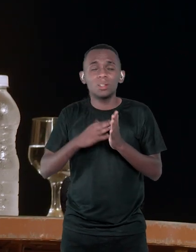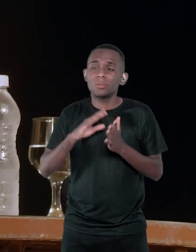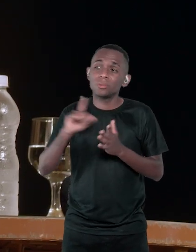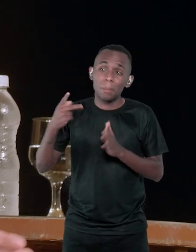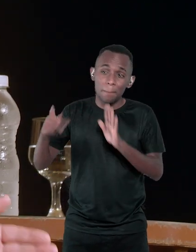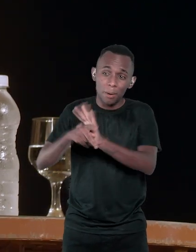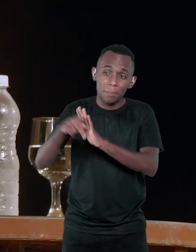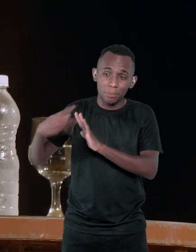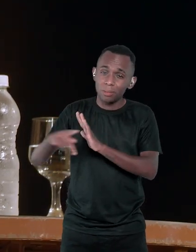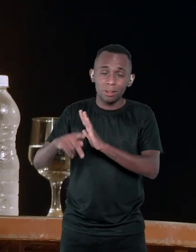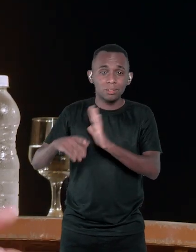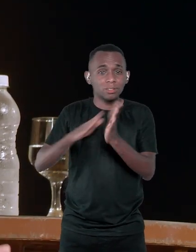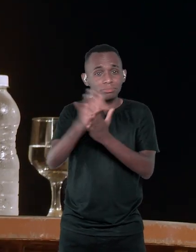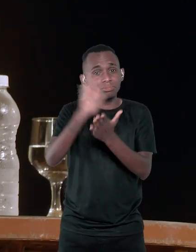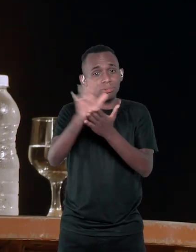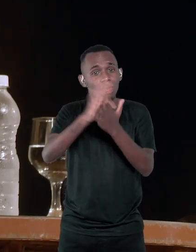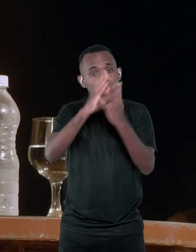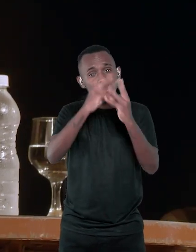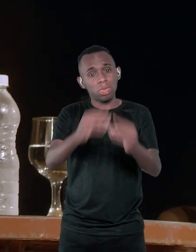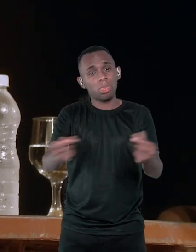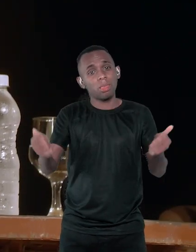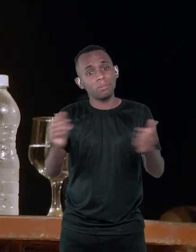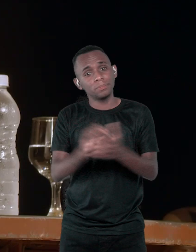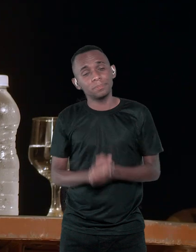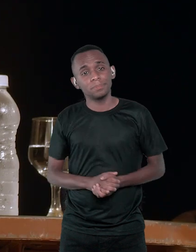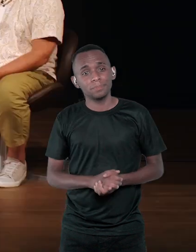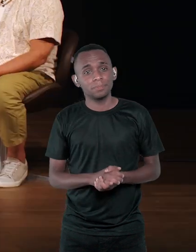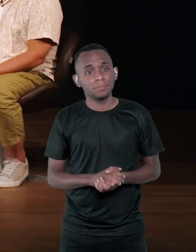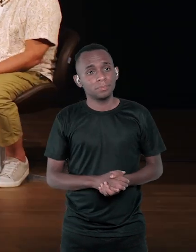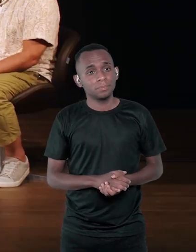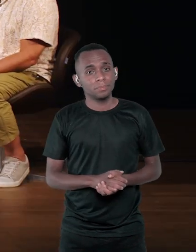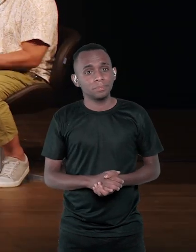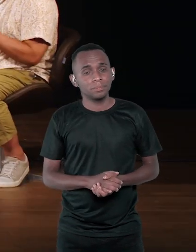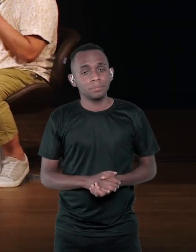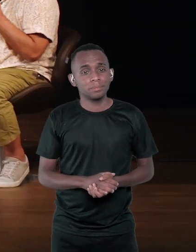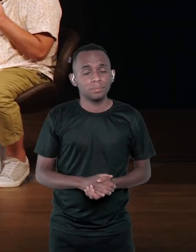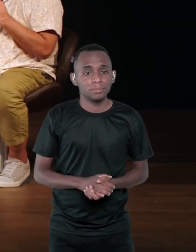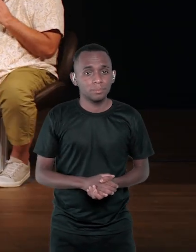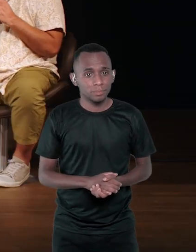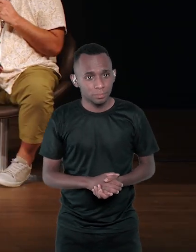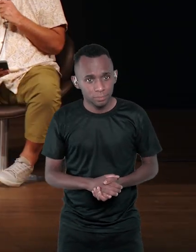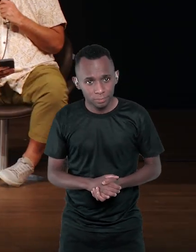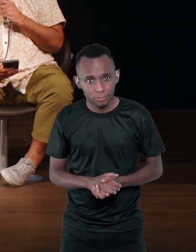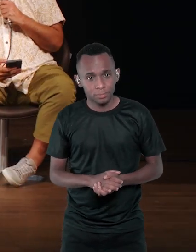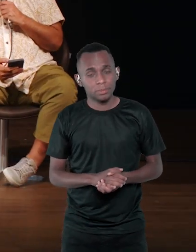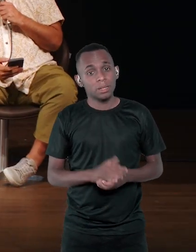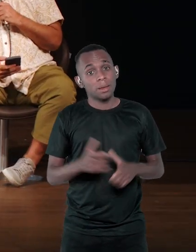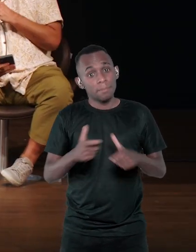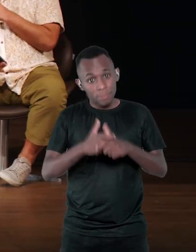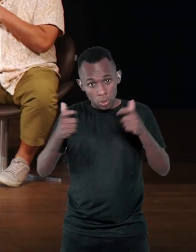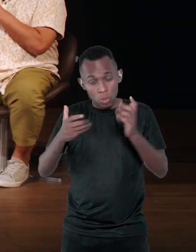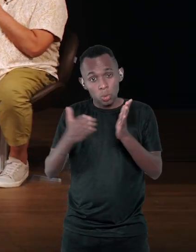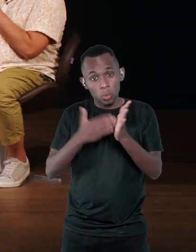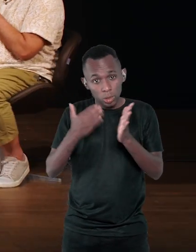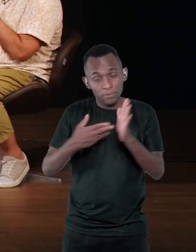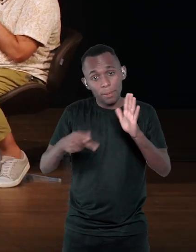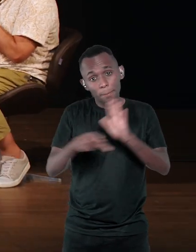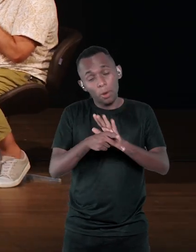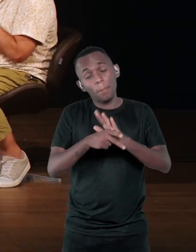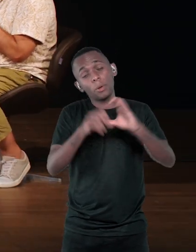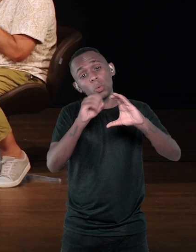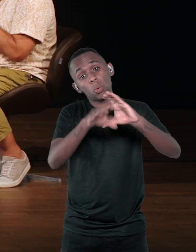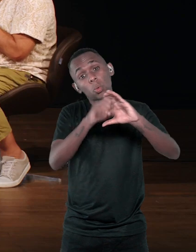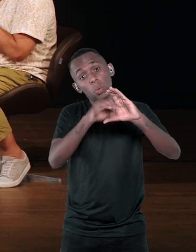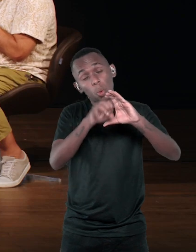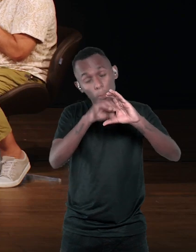agora. A editora Globo, não sei se vai reeditar e tudo. Boa parte dele saiu na editora Globo, né?